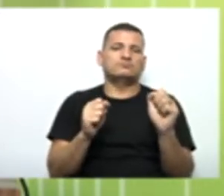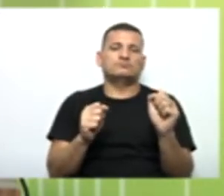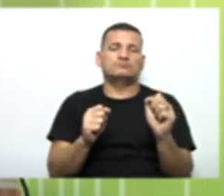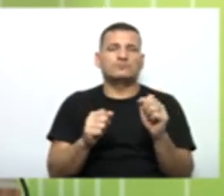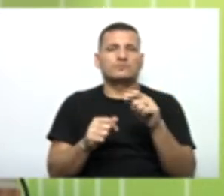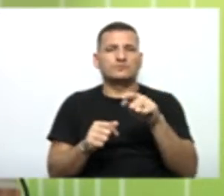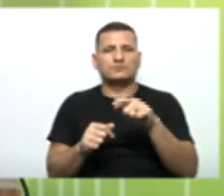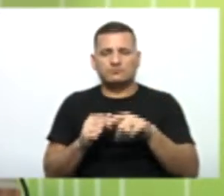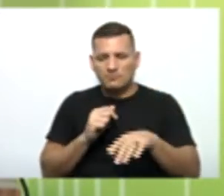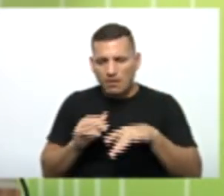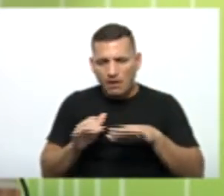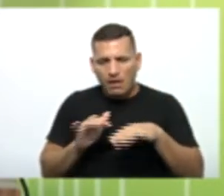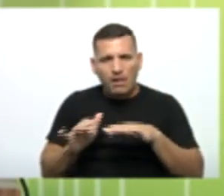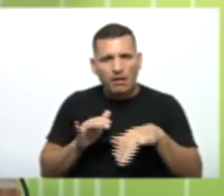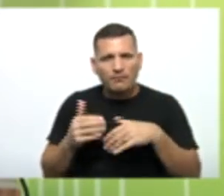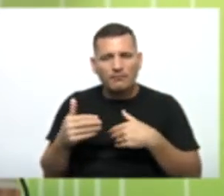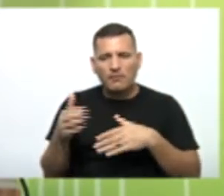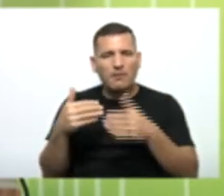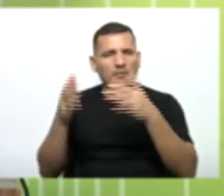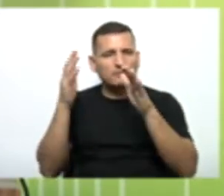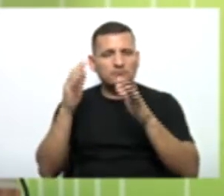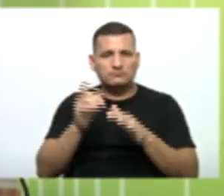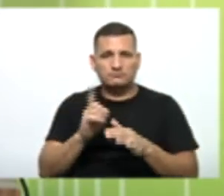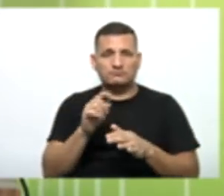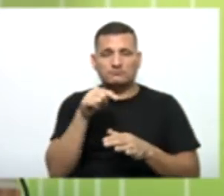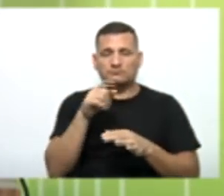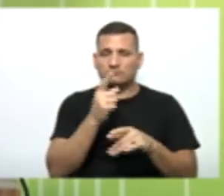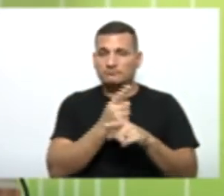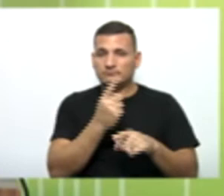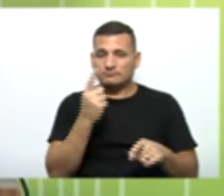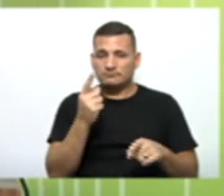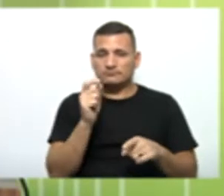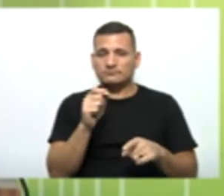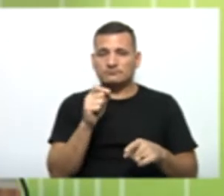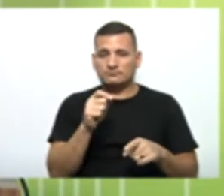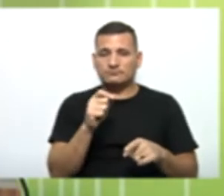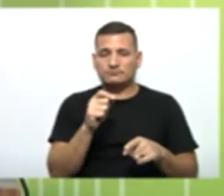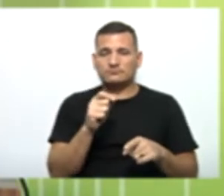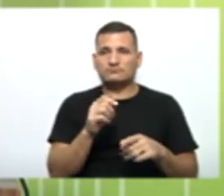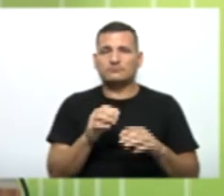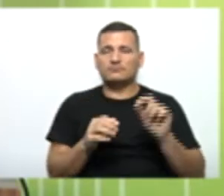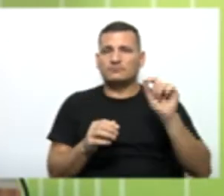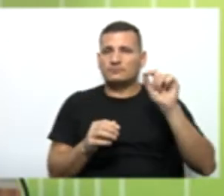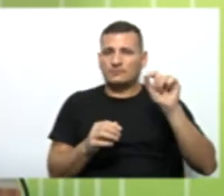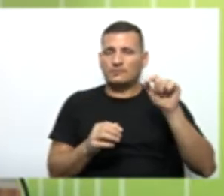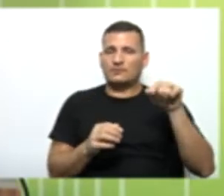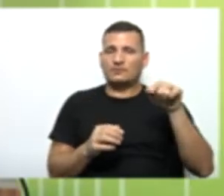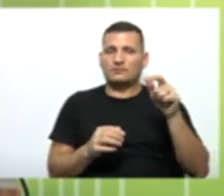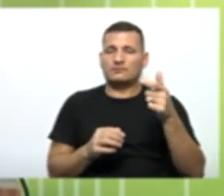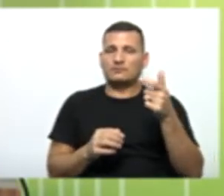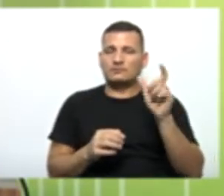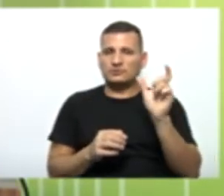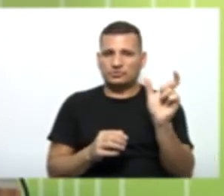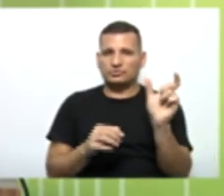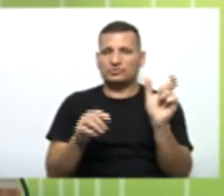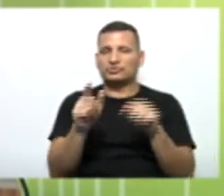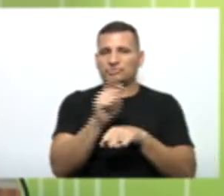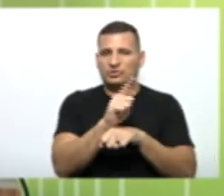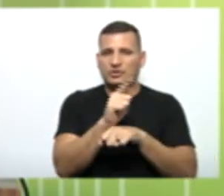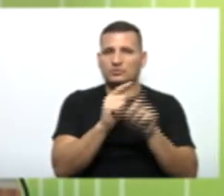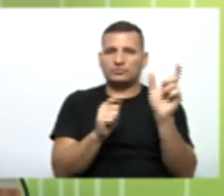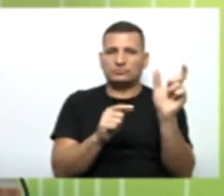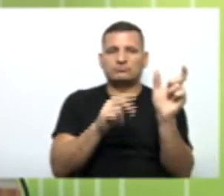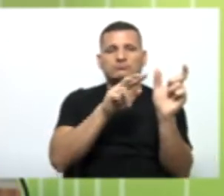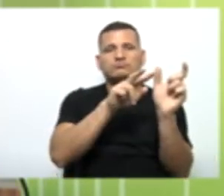programar igual louco, não. Você vai identificar o quê? Que os recursos que o gerente tem, o operador vai ter que